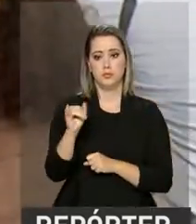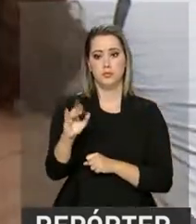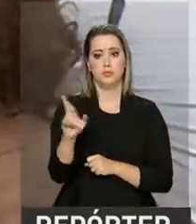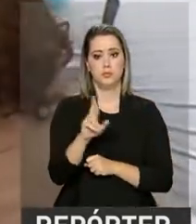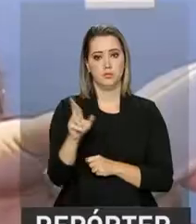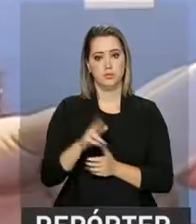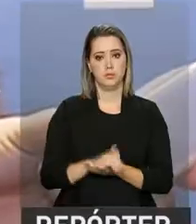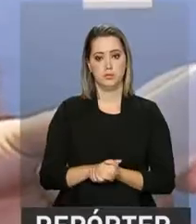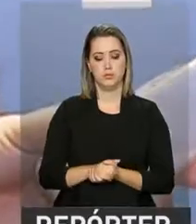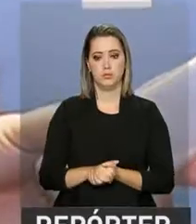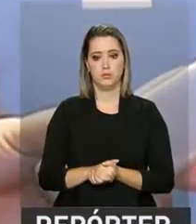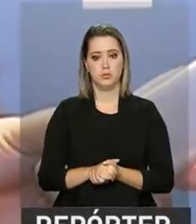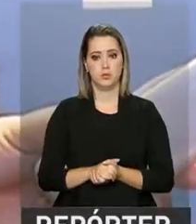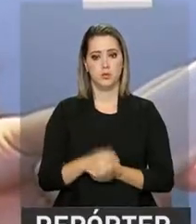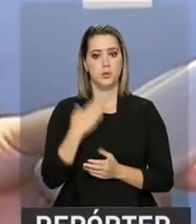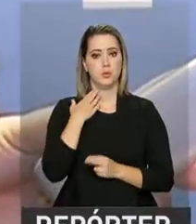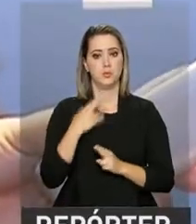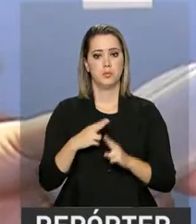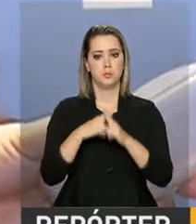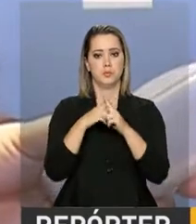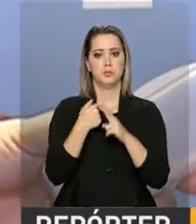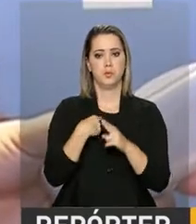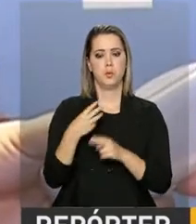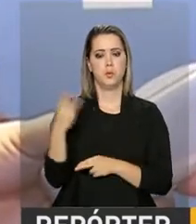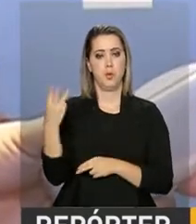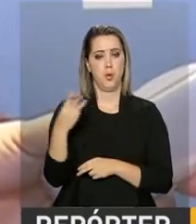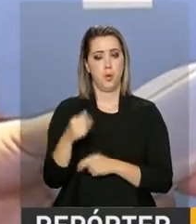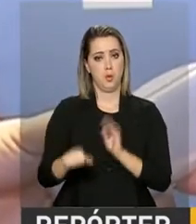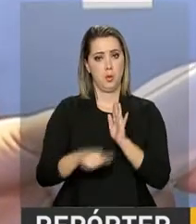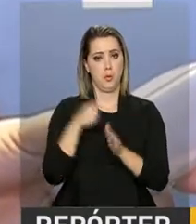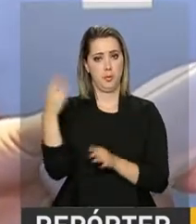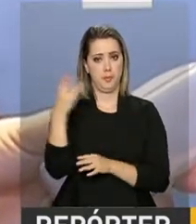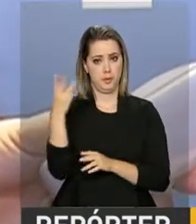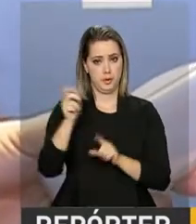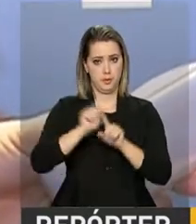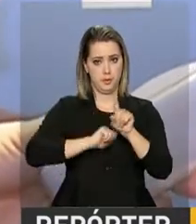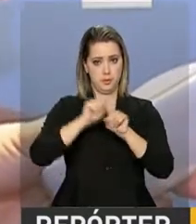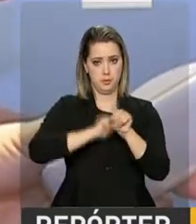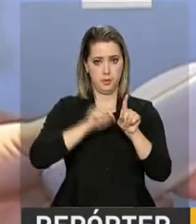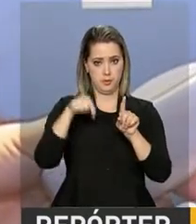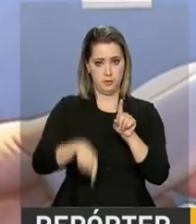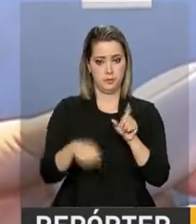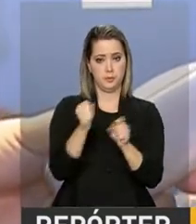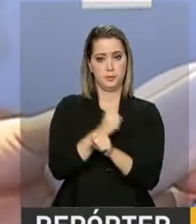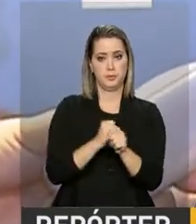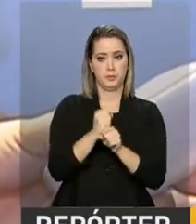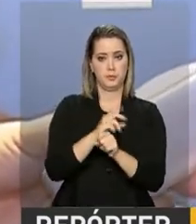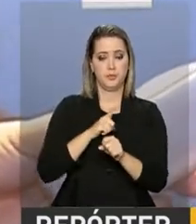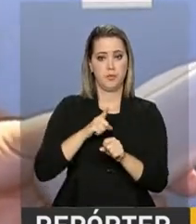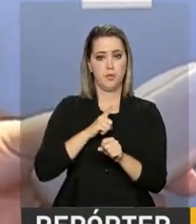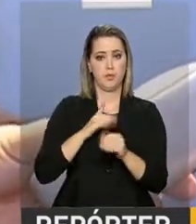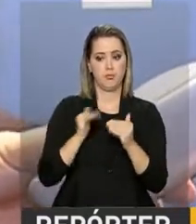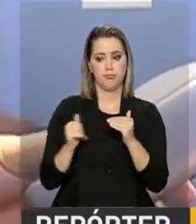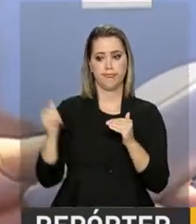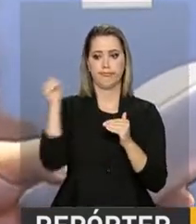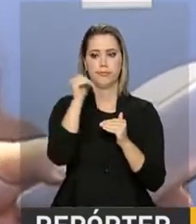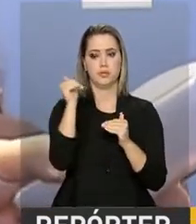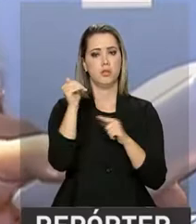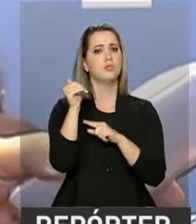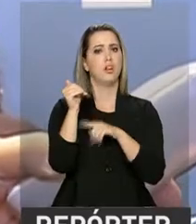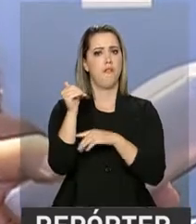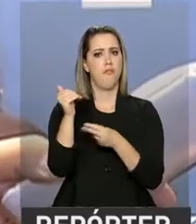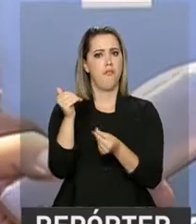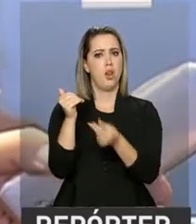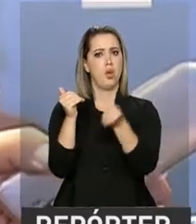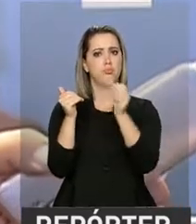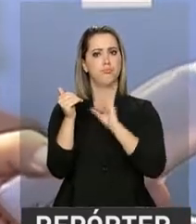de reais. A Caixa, no primeiro trimestre, no balanço do primeiro trimestre desse ano, teve uma superação de